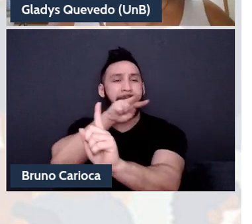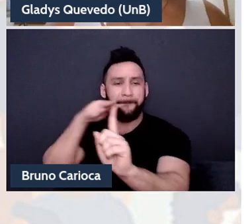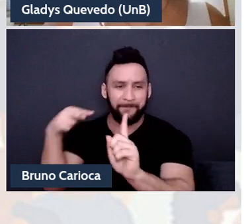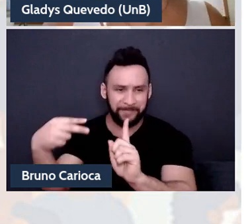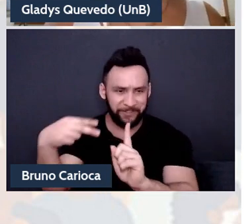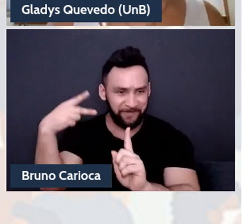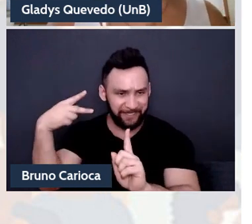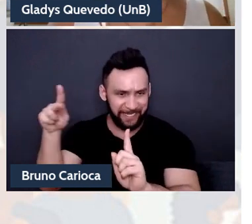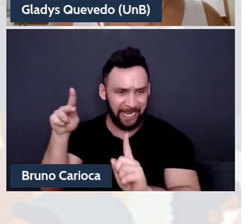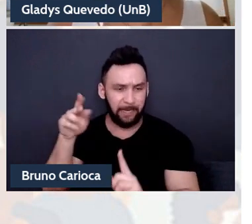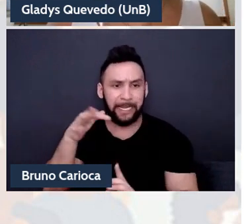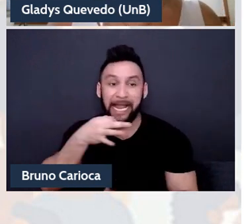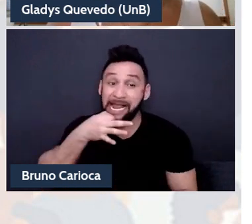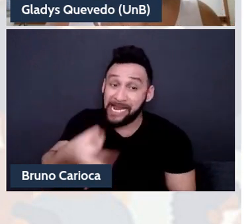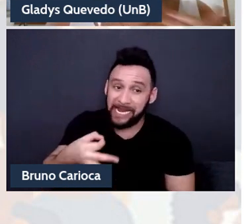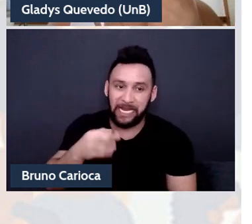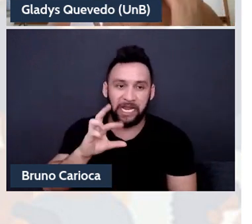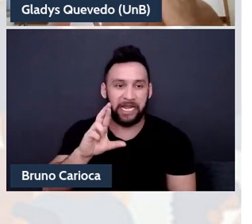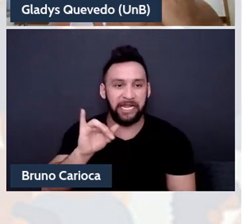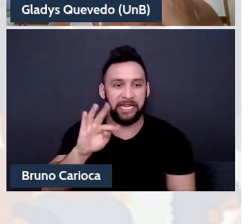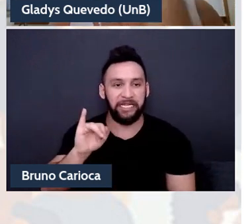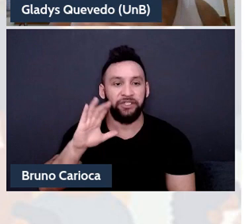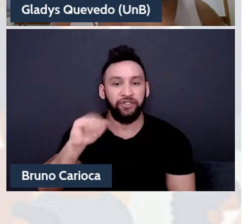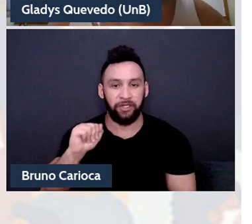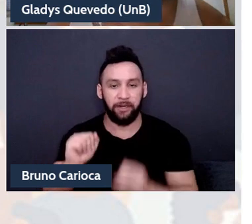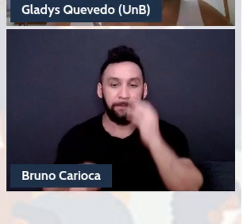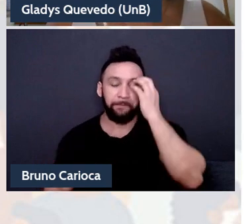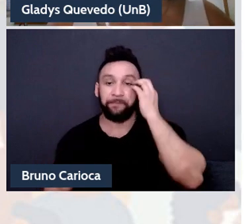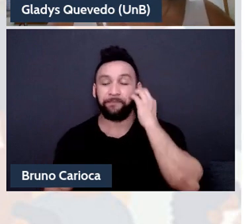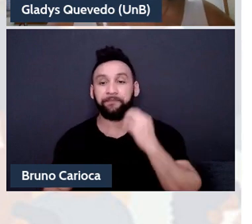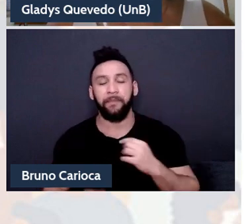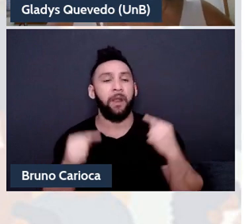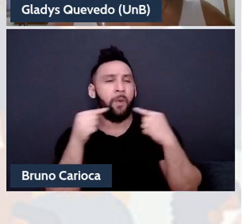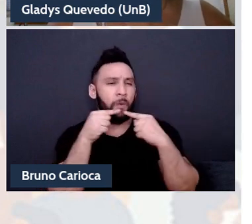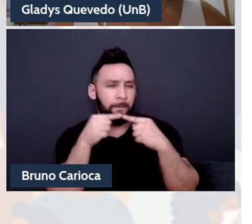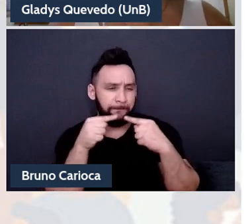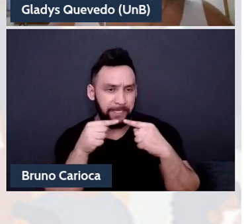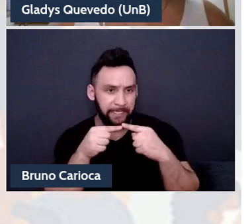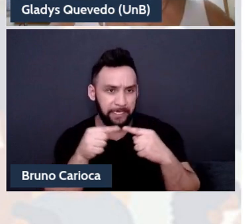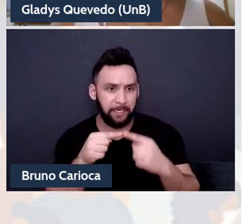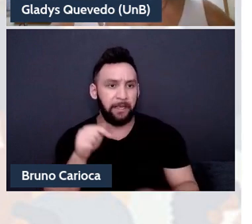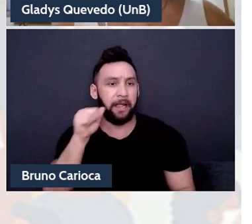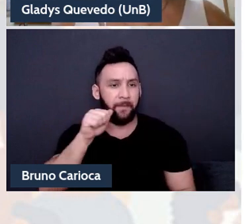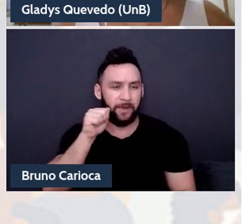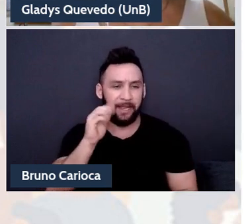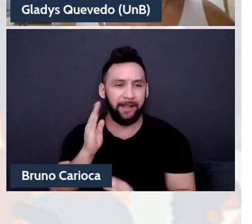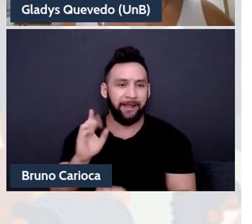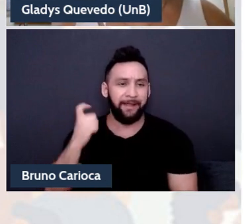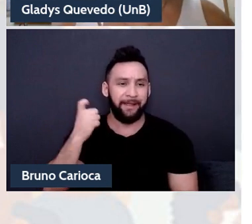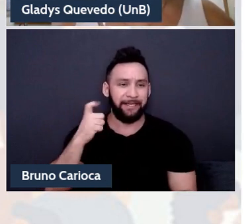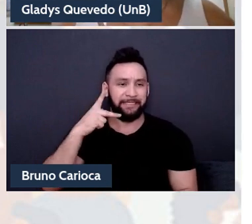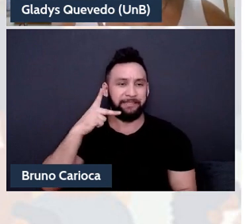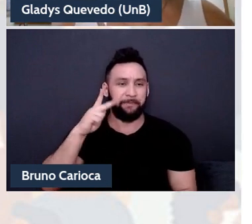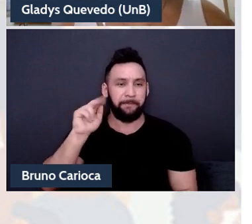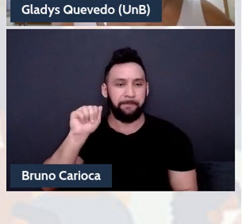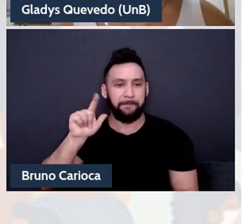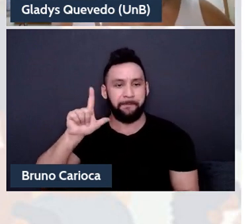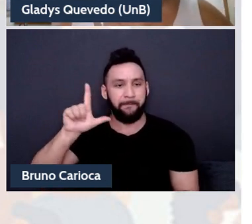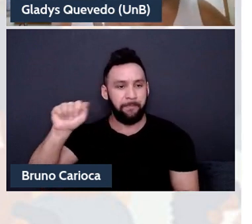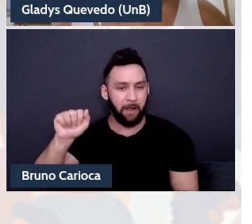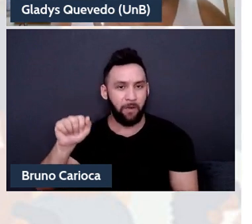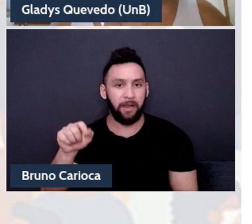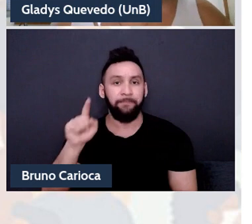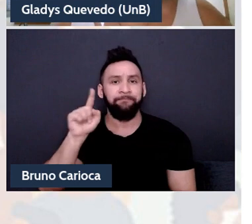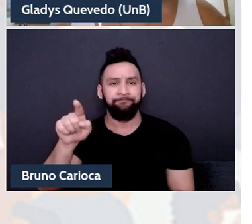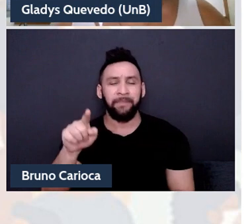surgiu esse pressuposto, né, que conversa também com o que a Paula acabou de apresentar. O ato de testar, ele em si